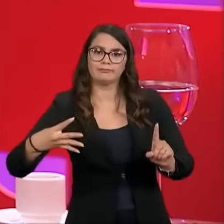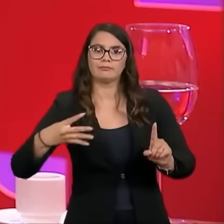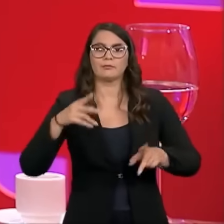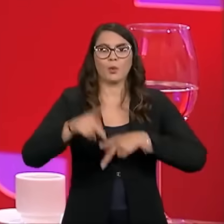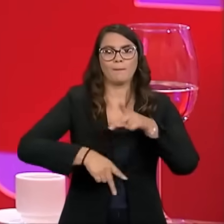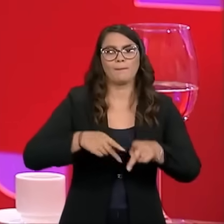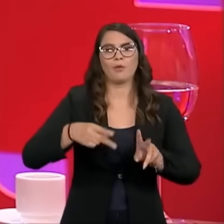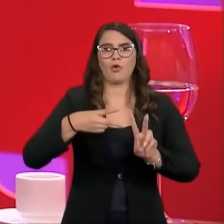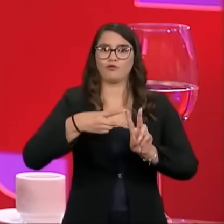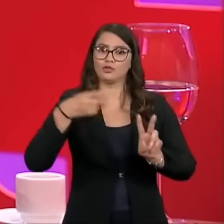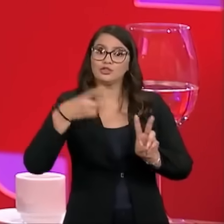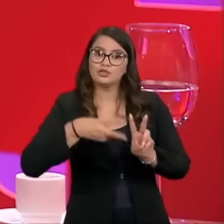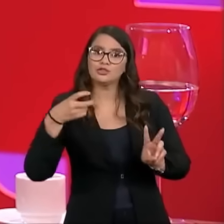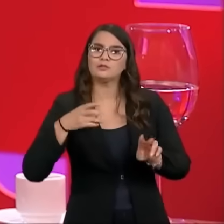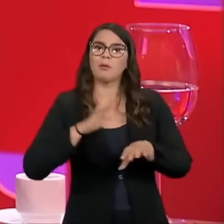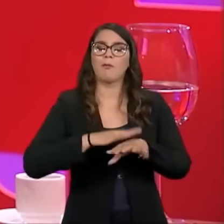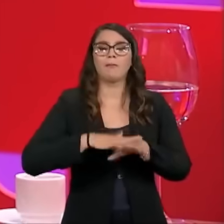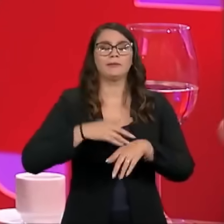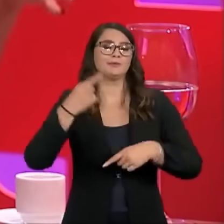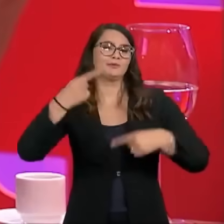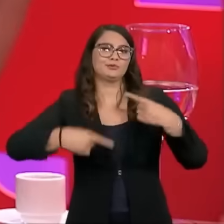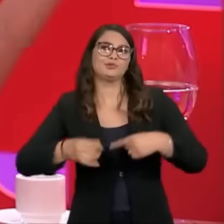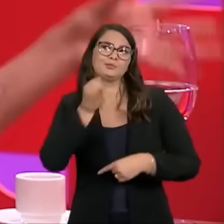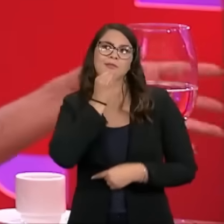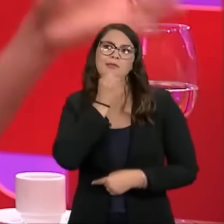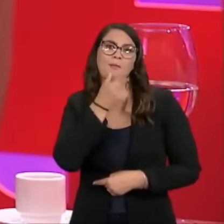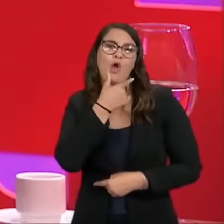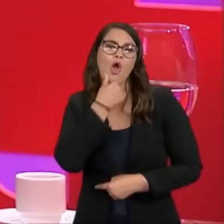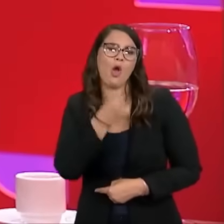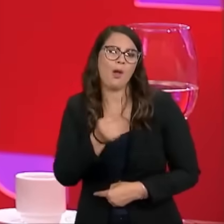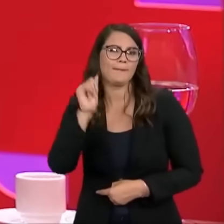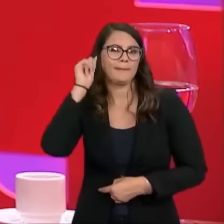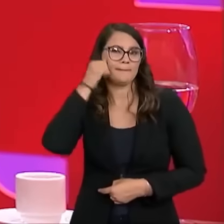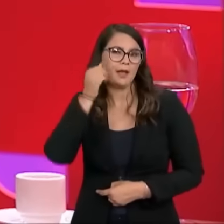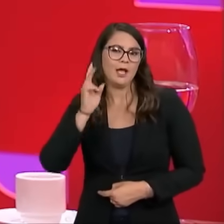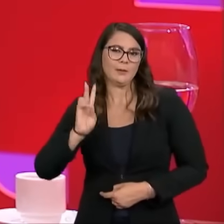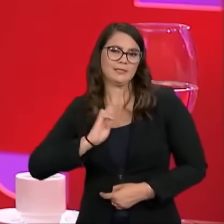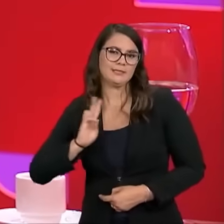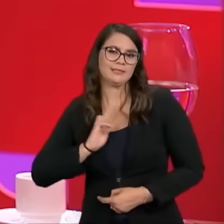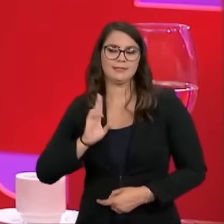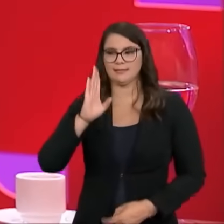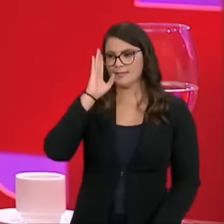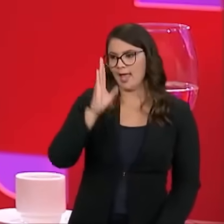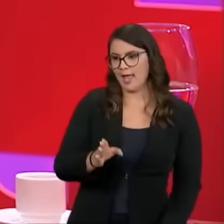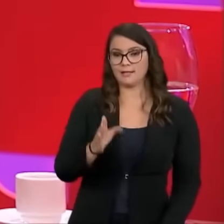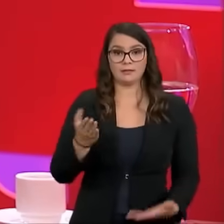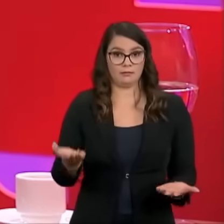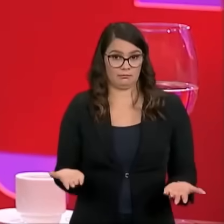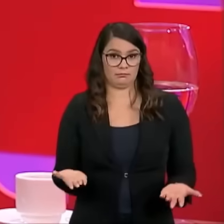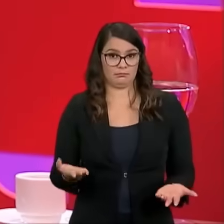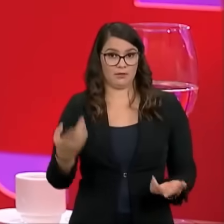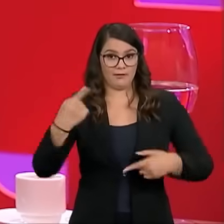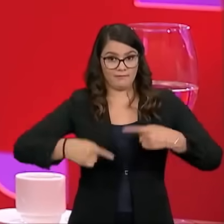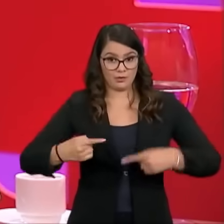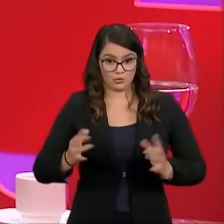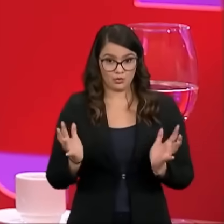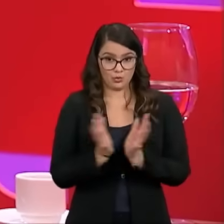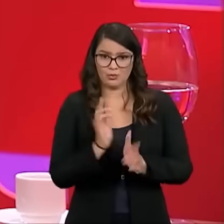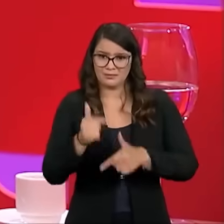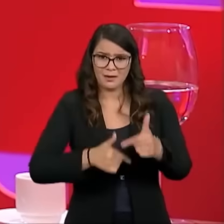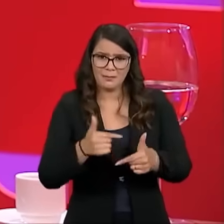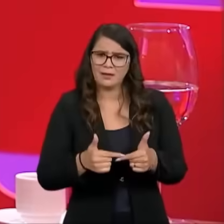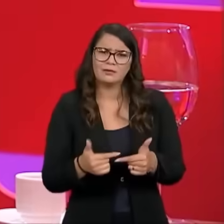dentro de um debate de classe Quando vai ser discutida por exemplo com homens brancos e gêneros heterossexuais discutindo a as demandas da classe